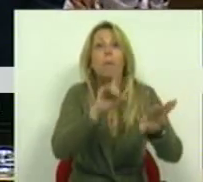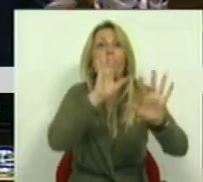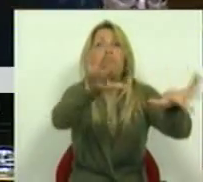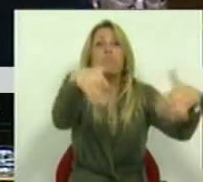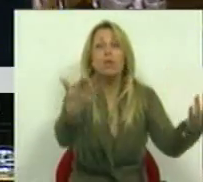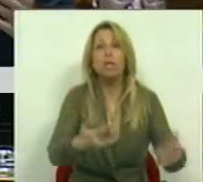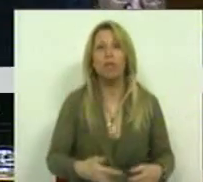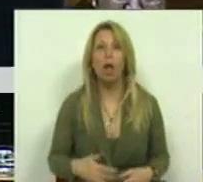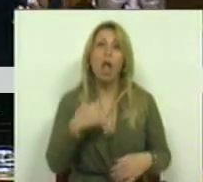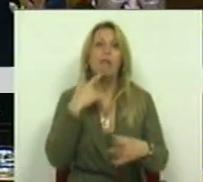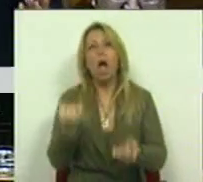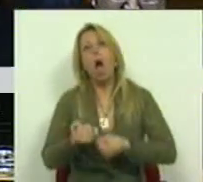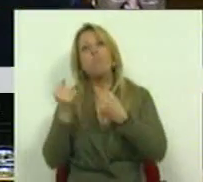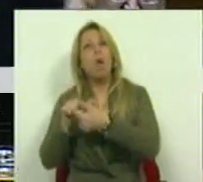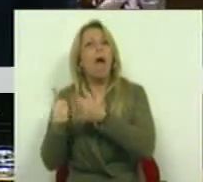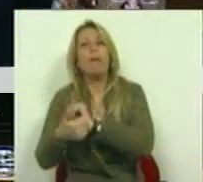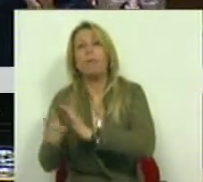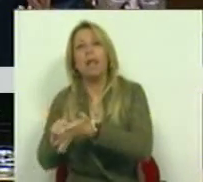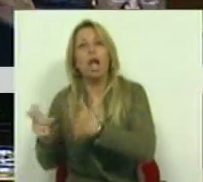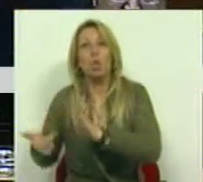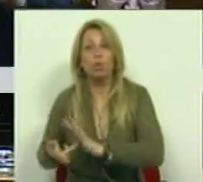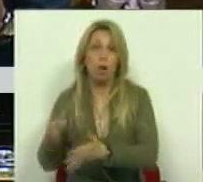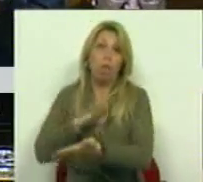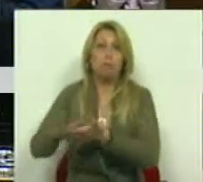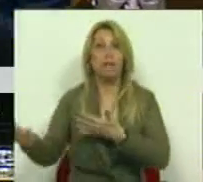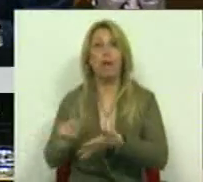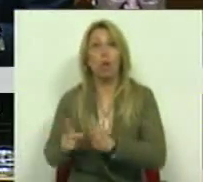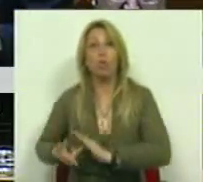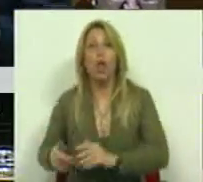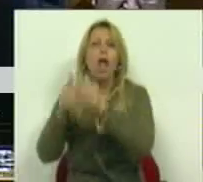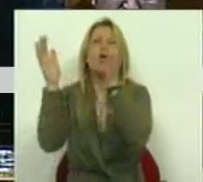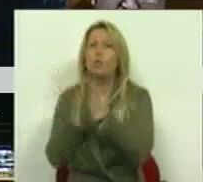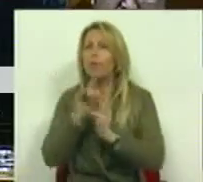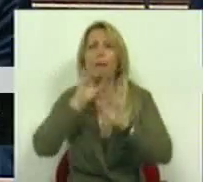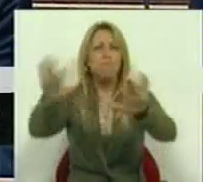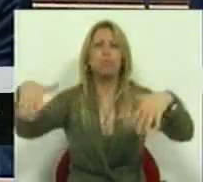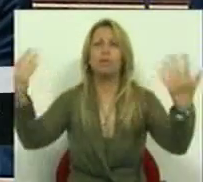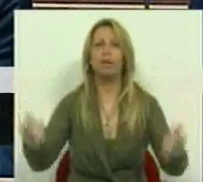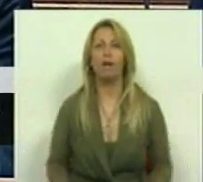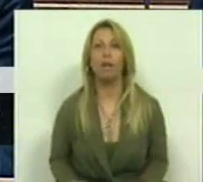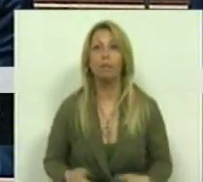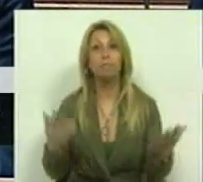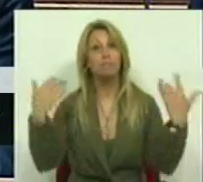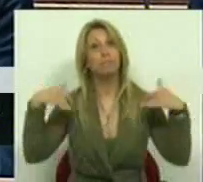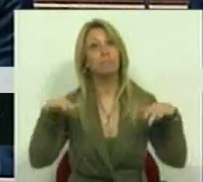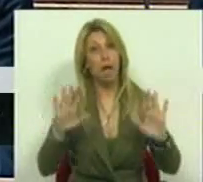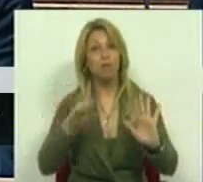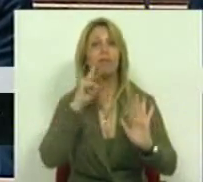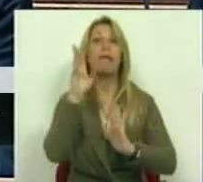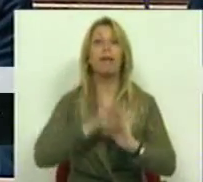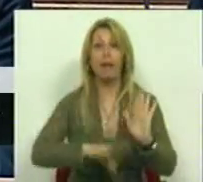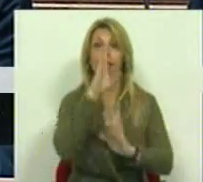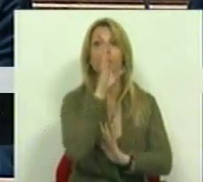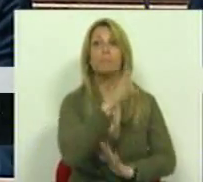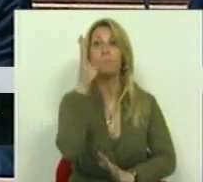Inadaptação tecnológica sem tecnologia, tudo é possível. O que não é, mas, no entanto, a regra que se aplica